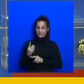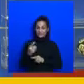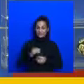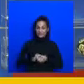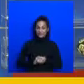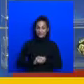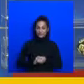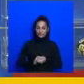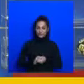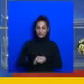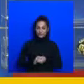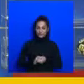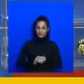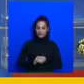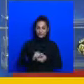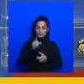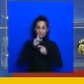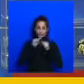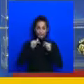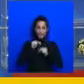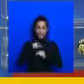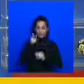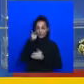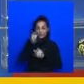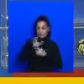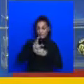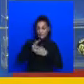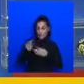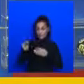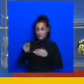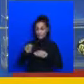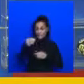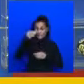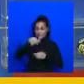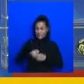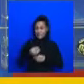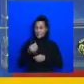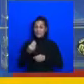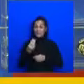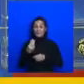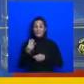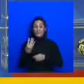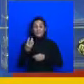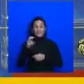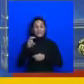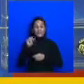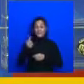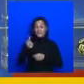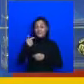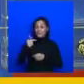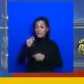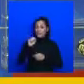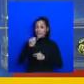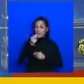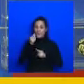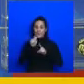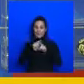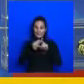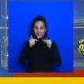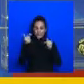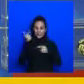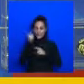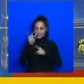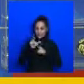Vermelha, número 31. No dia de sorte você ganha acertando 4, 5, 6 ou 7 números ou acertando um mês da